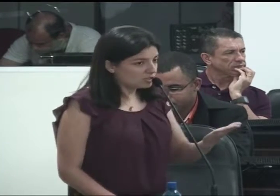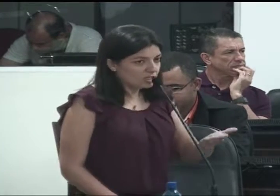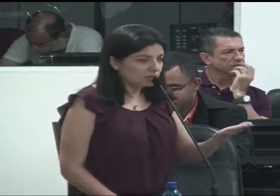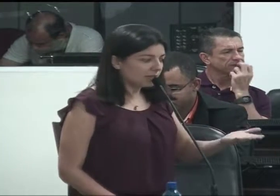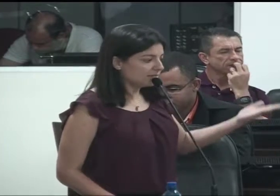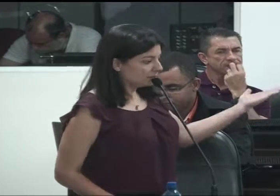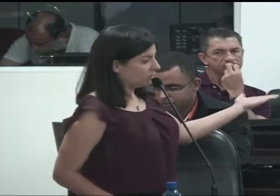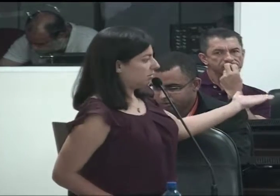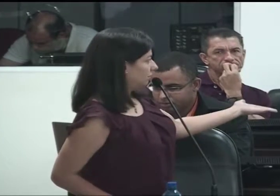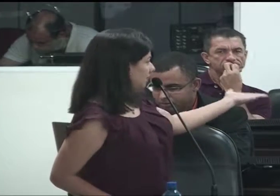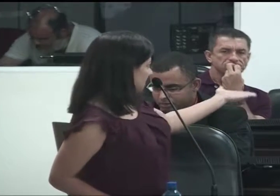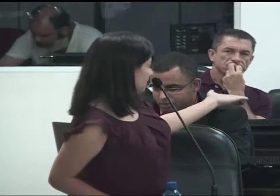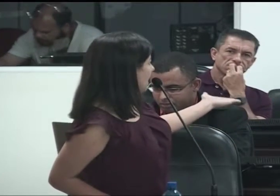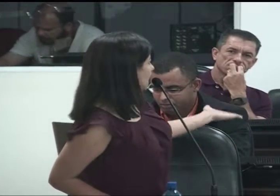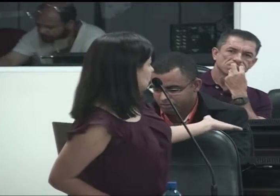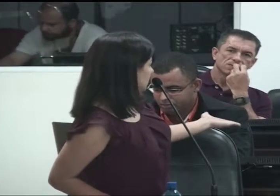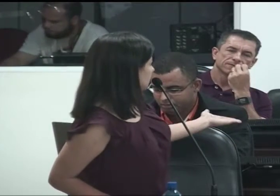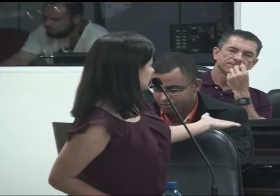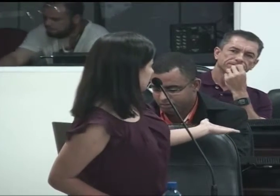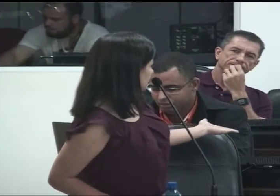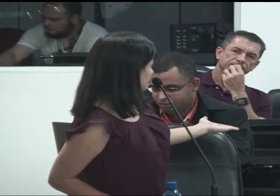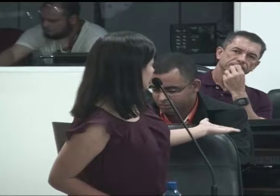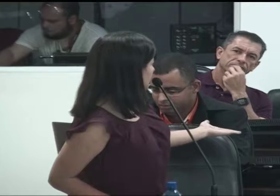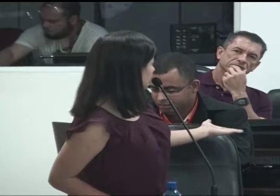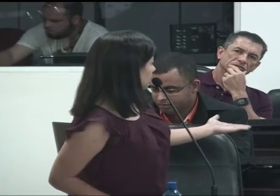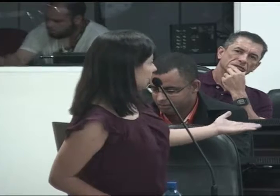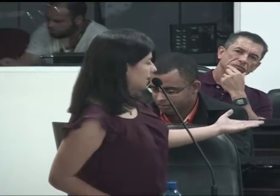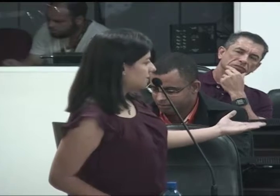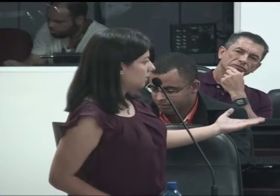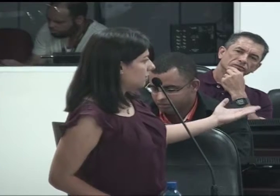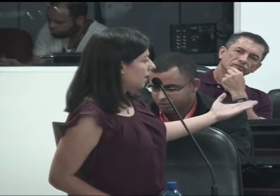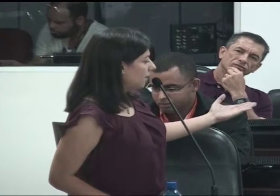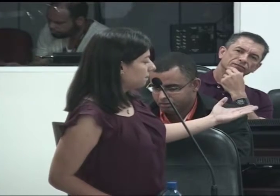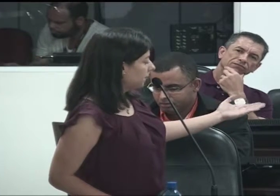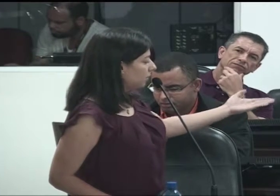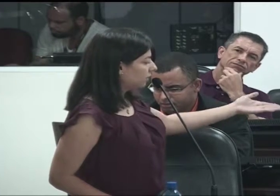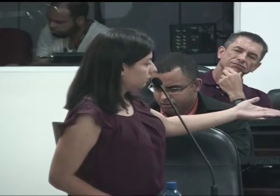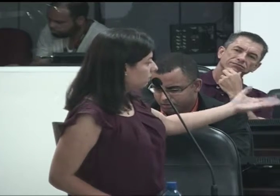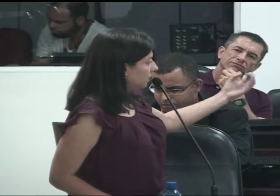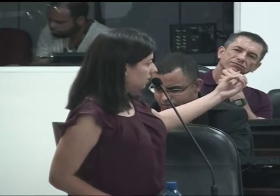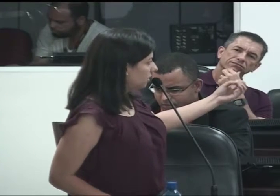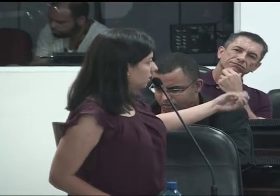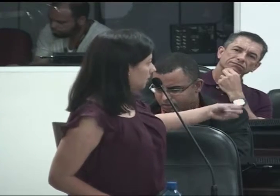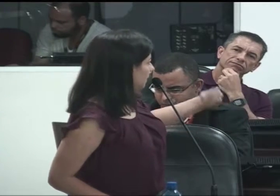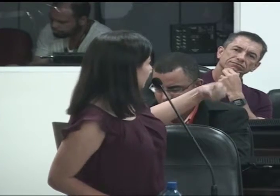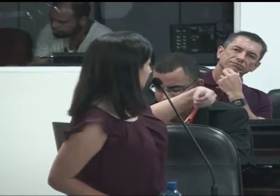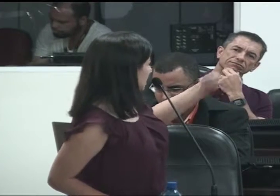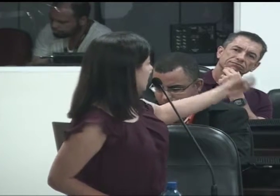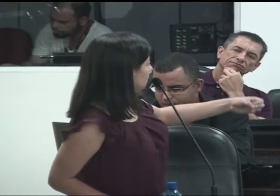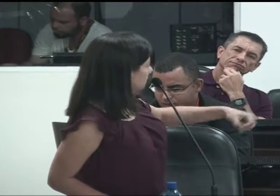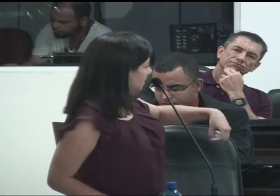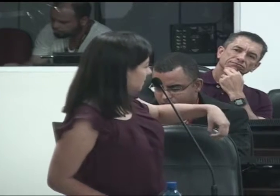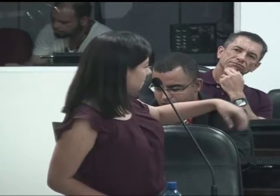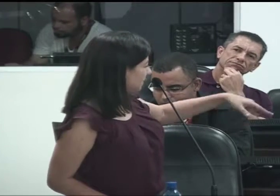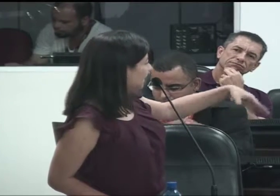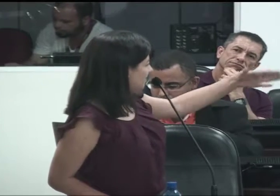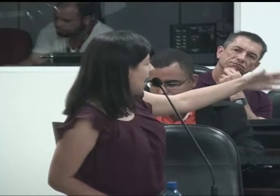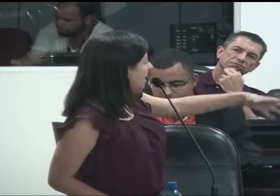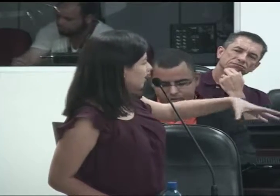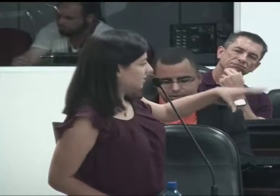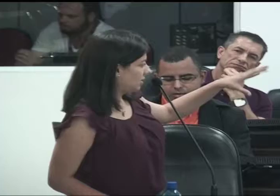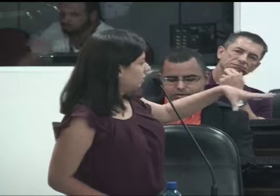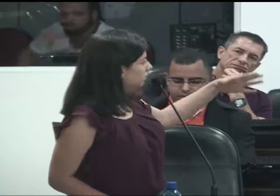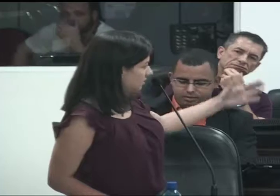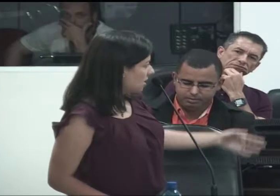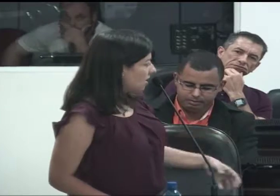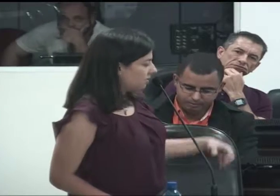gênero seja isso que tenha sido mostrado nessas imagens. Com relação a... Agora eu não vou me lembrar do termo, mas da menina